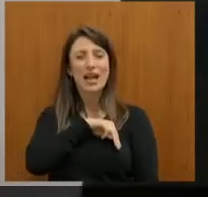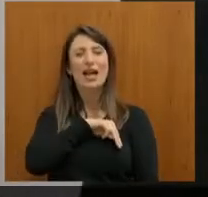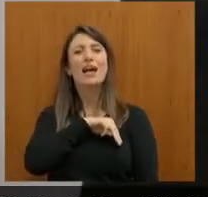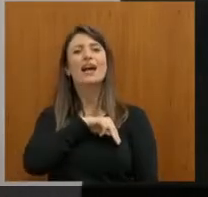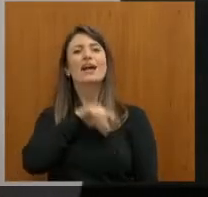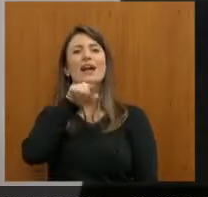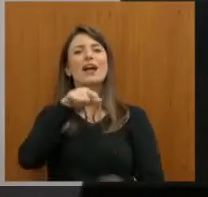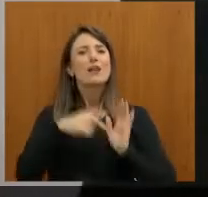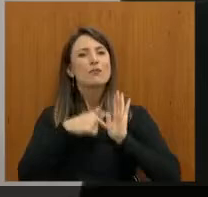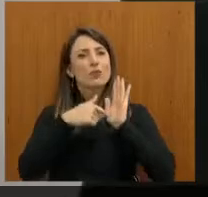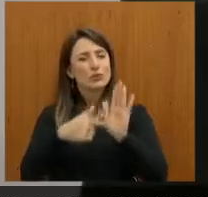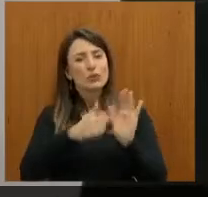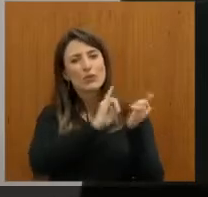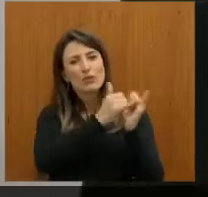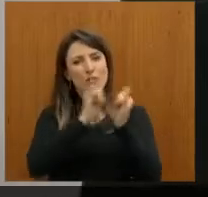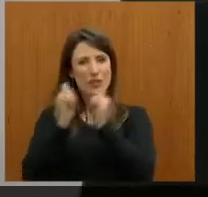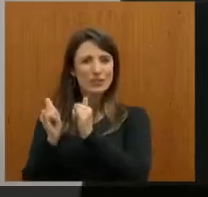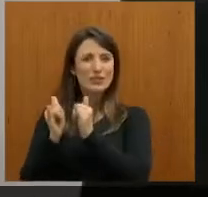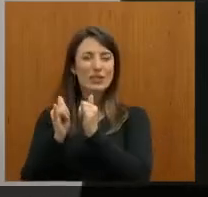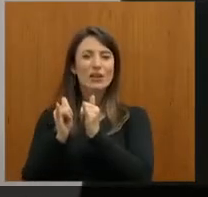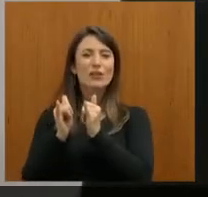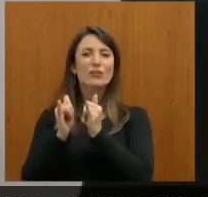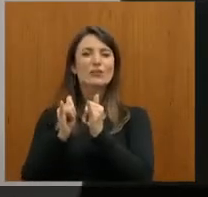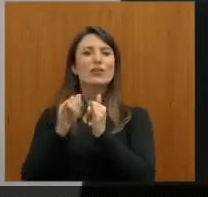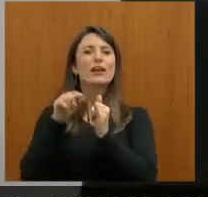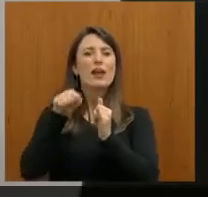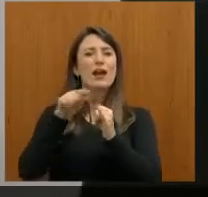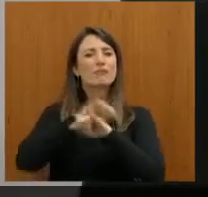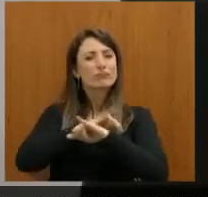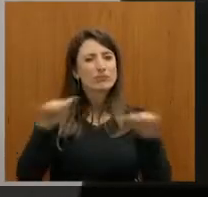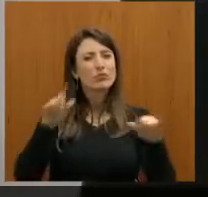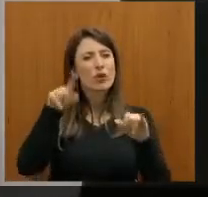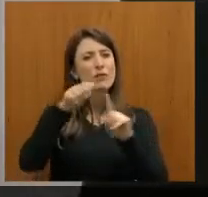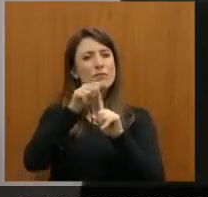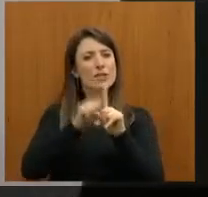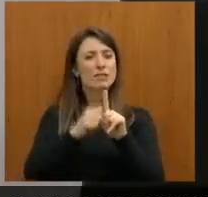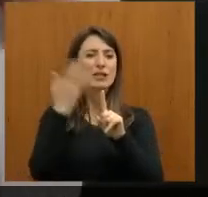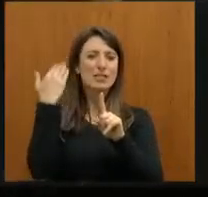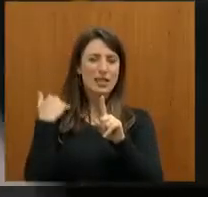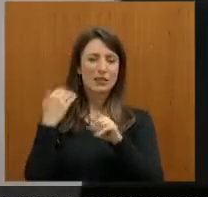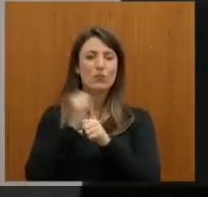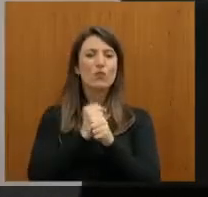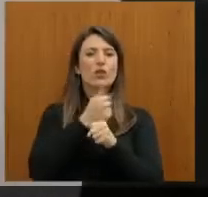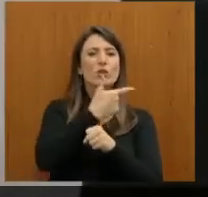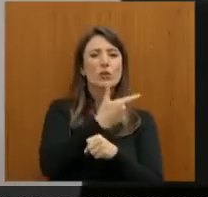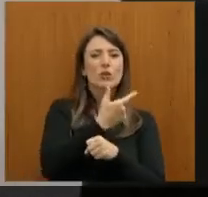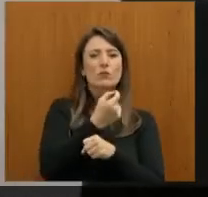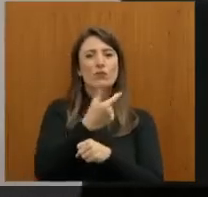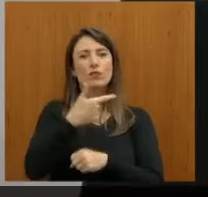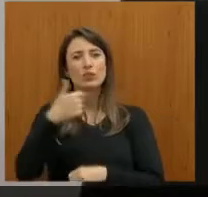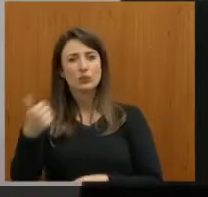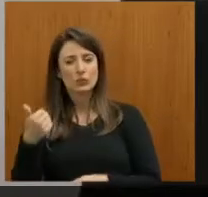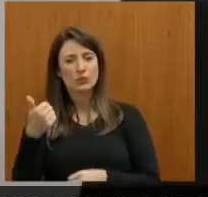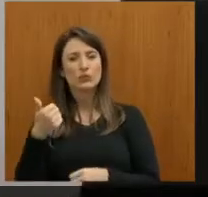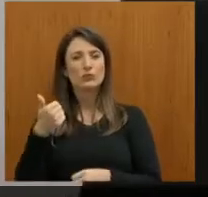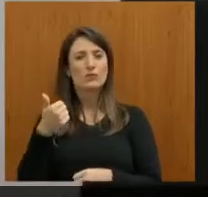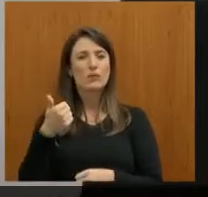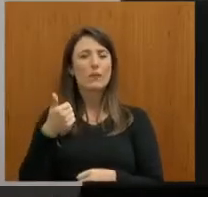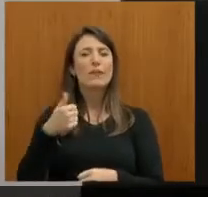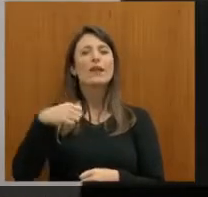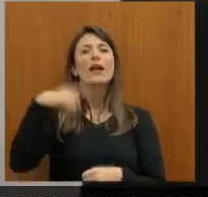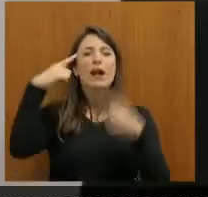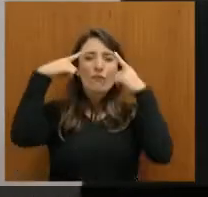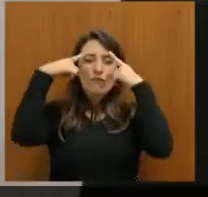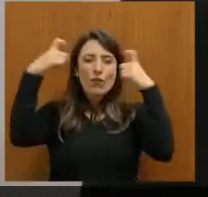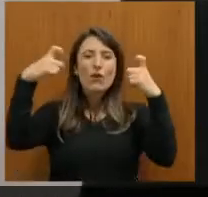remota do Assembleia fiscaliza que no mês passado em 2021 a violência doméstica foi o